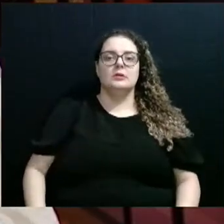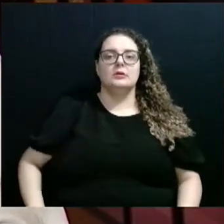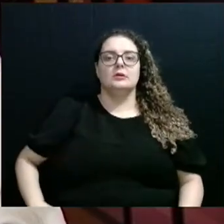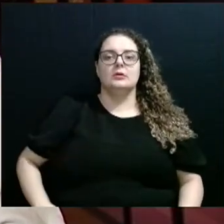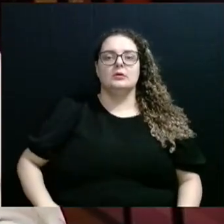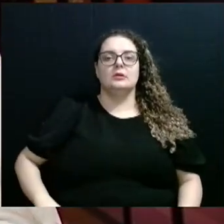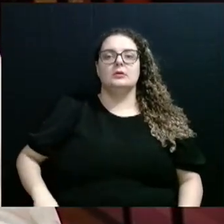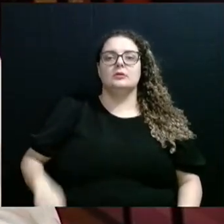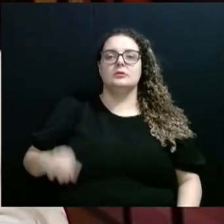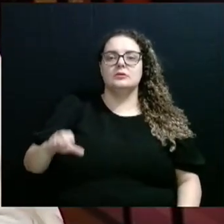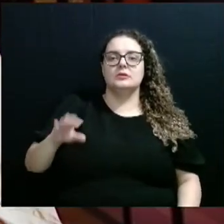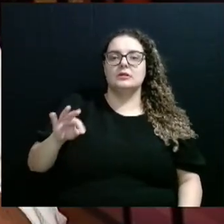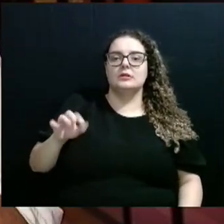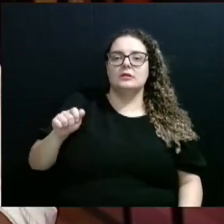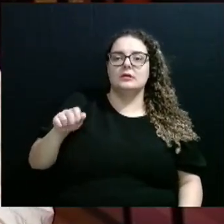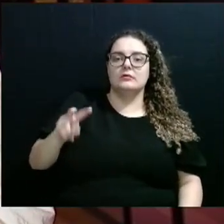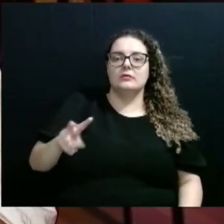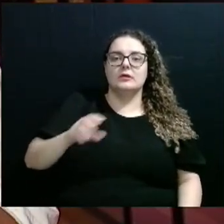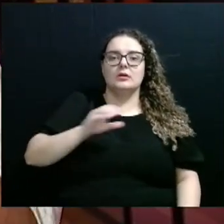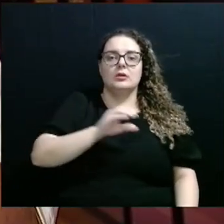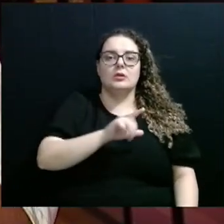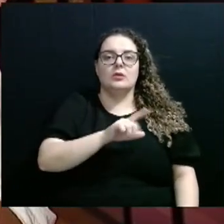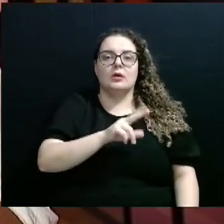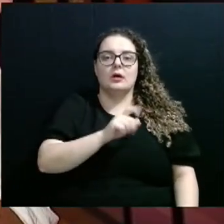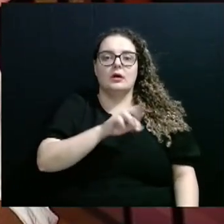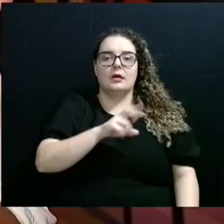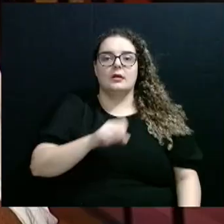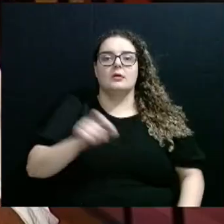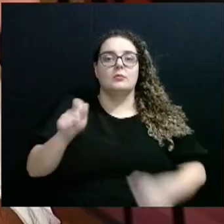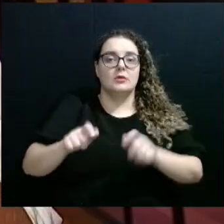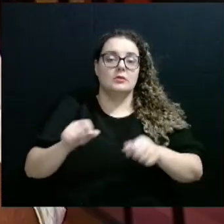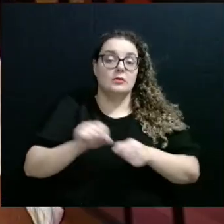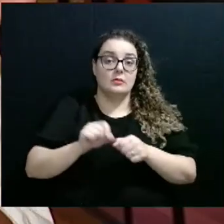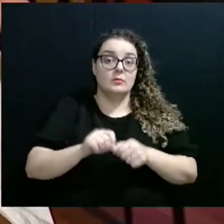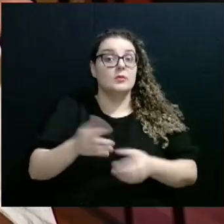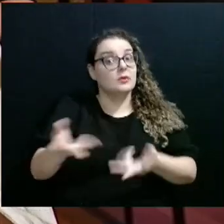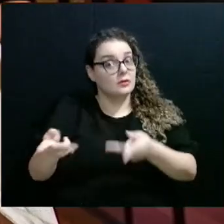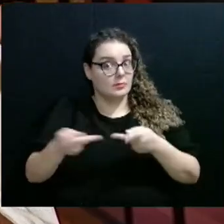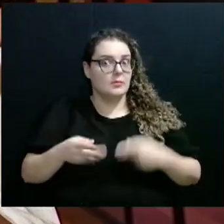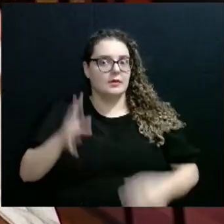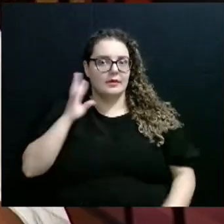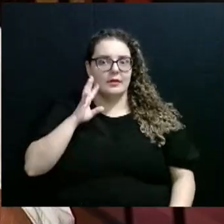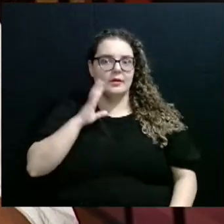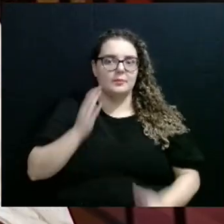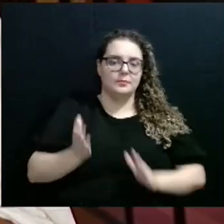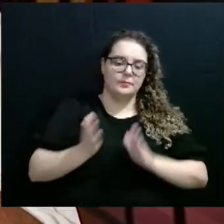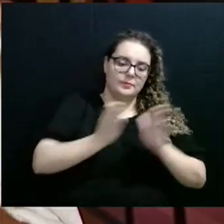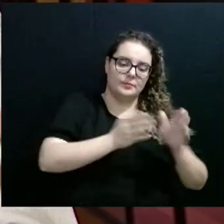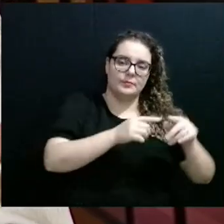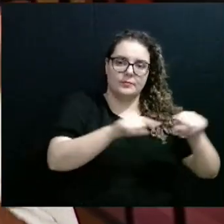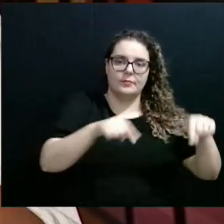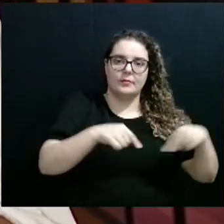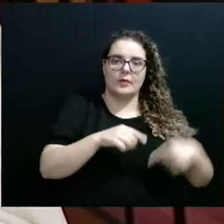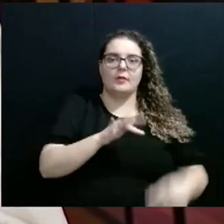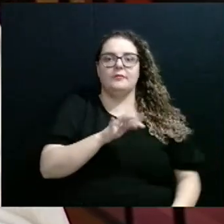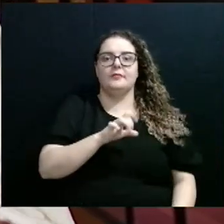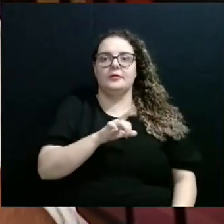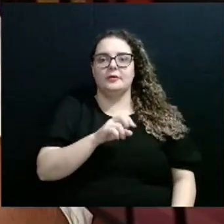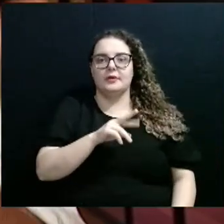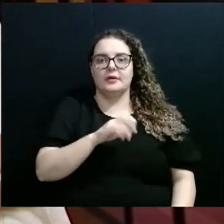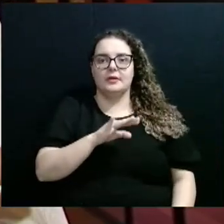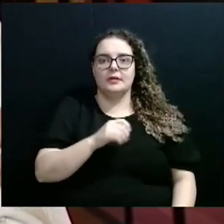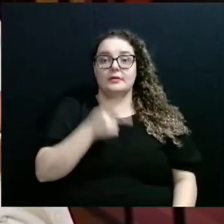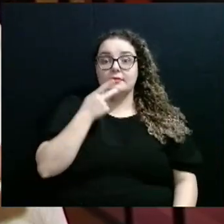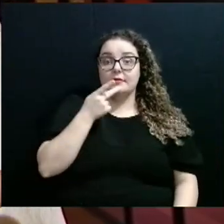A gente recomenda a visita, que é muito legal. Além disso, temos aqui do lado a Sala Hércules Florence, que fala um pouco da vida, da